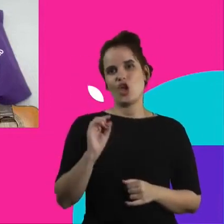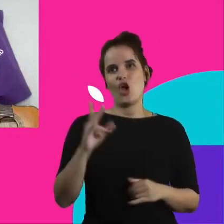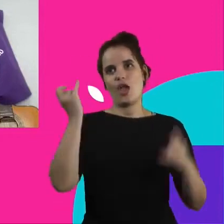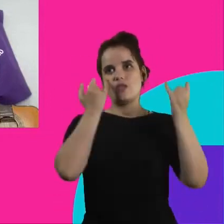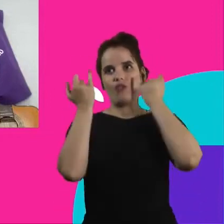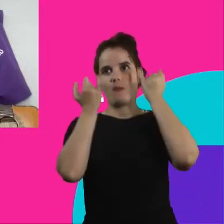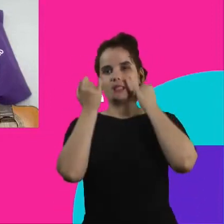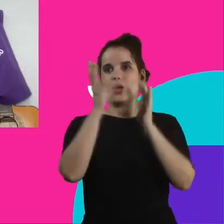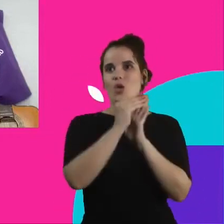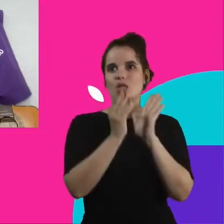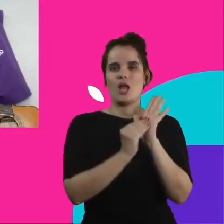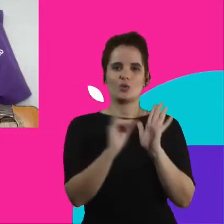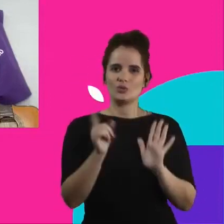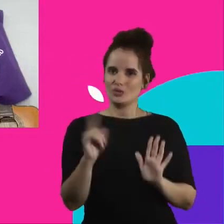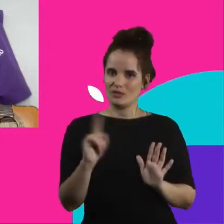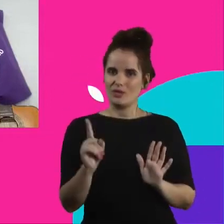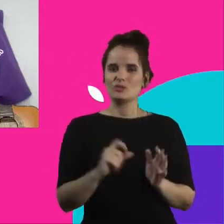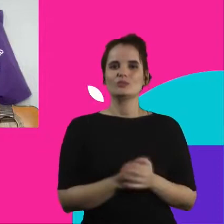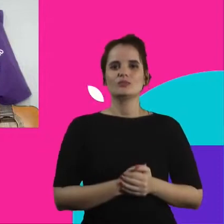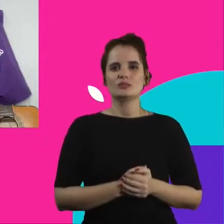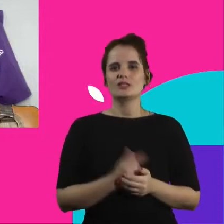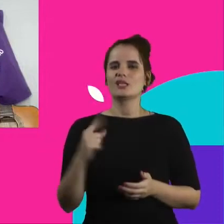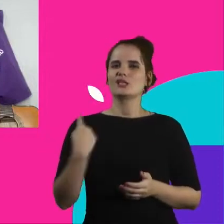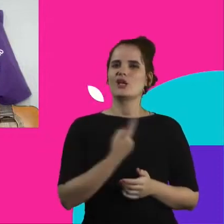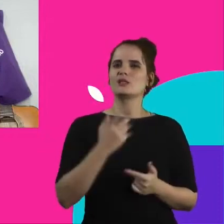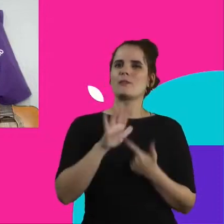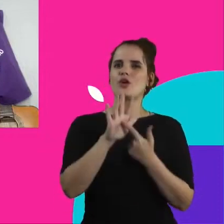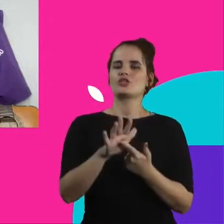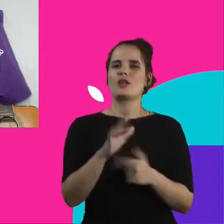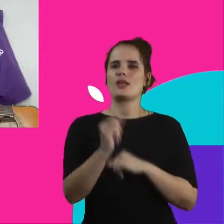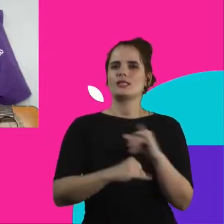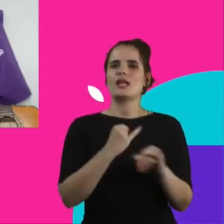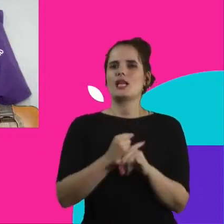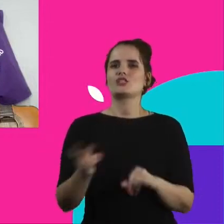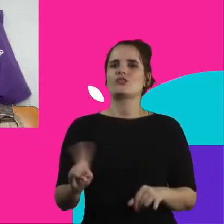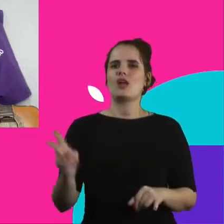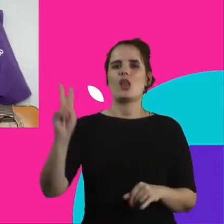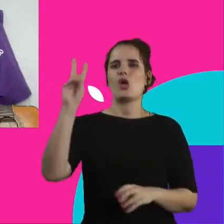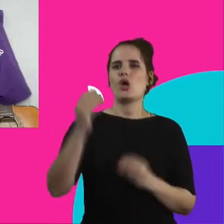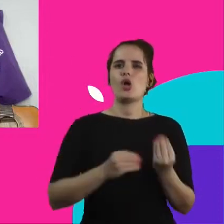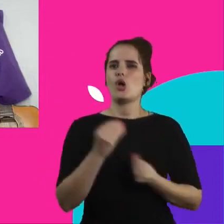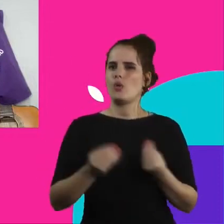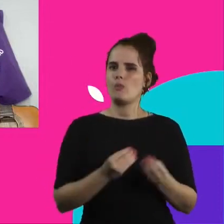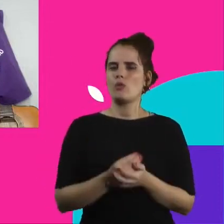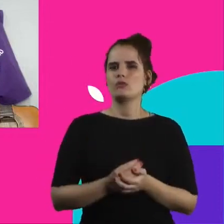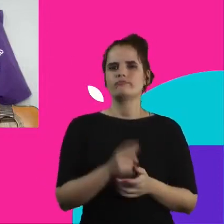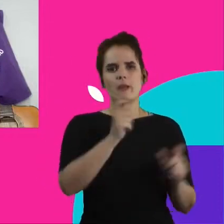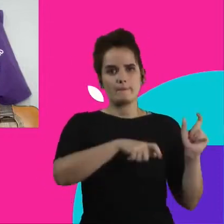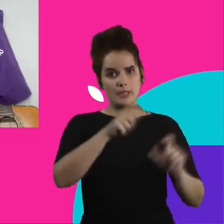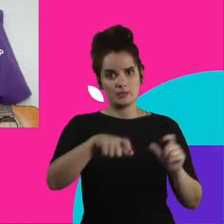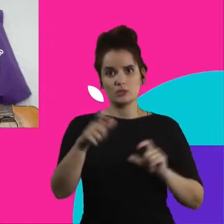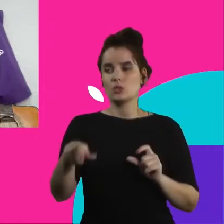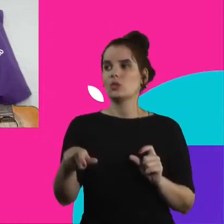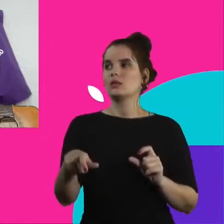e do conteúdo. E aí, como é que a gente programa essa internet do valor, né? Porque são pessoas que vão produzir, que